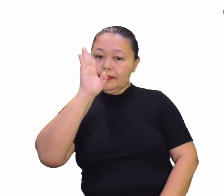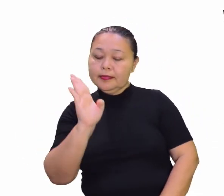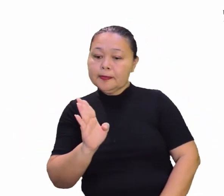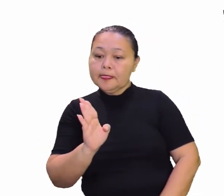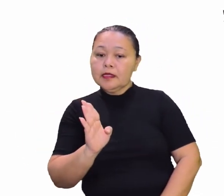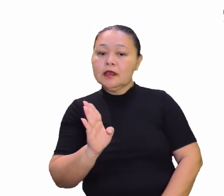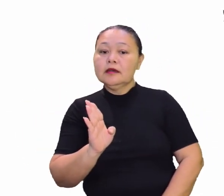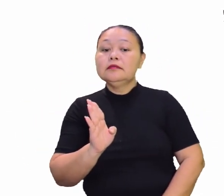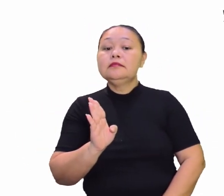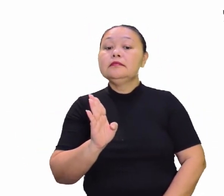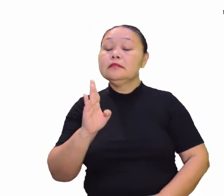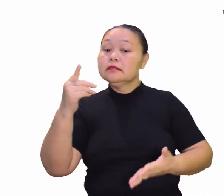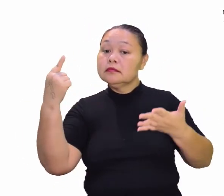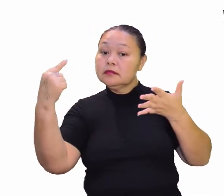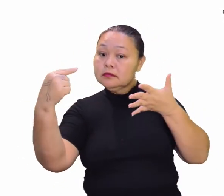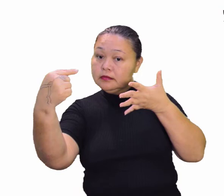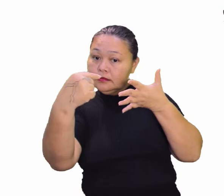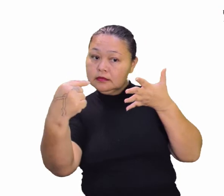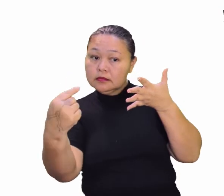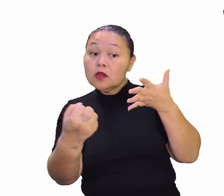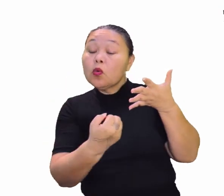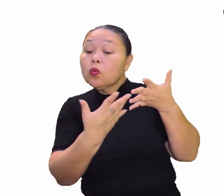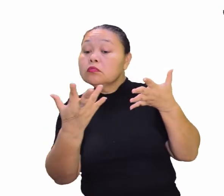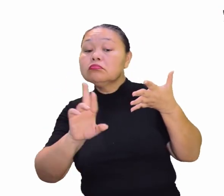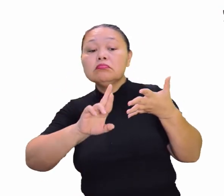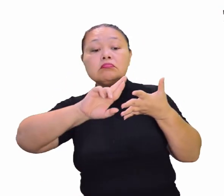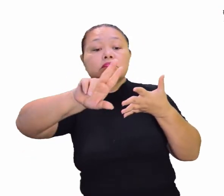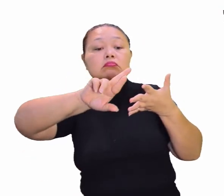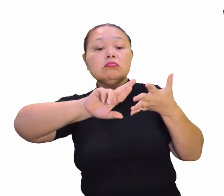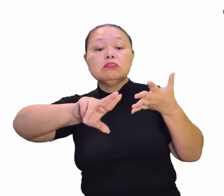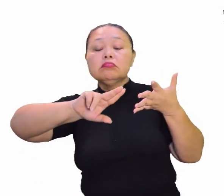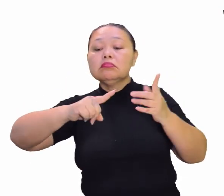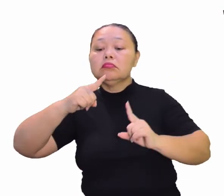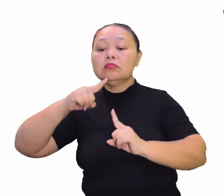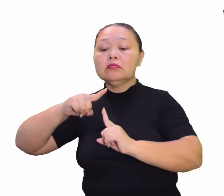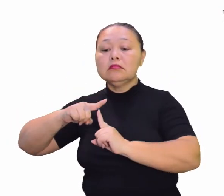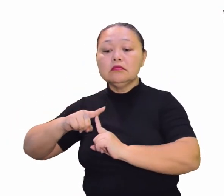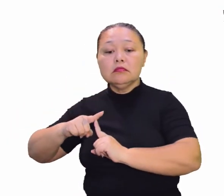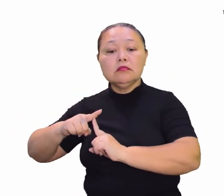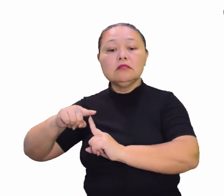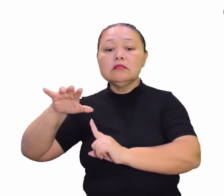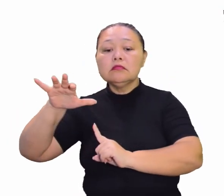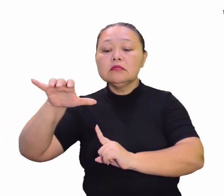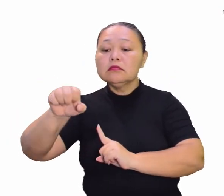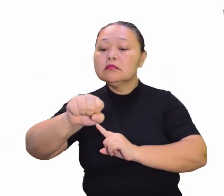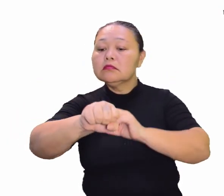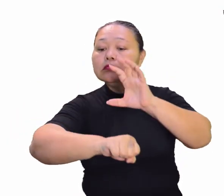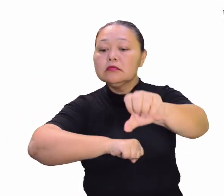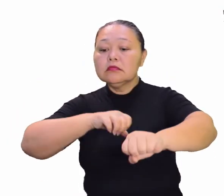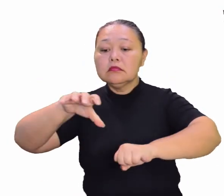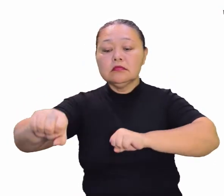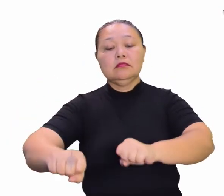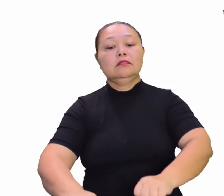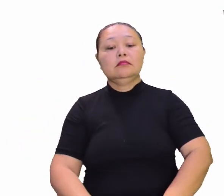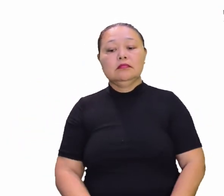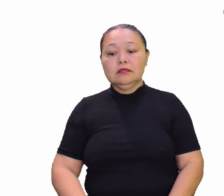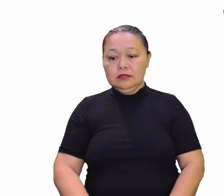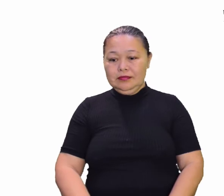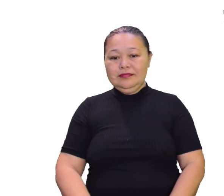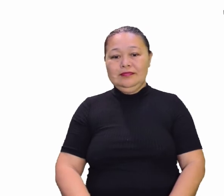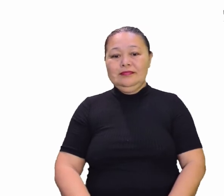geográfico brasileiro, indicando quais as diferenças entre os tipos